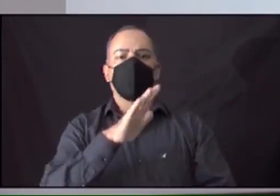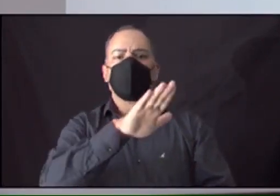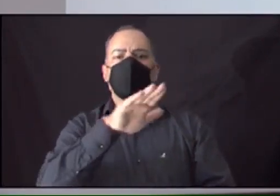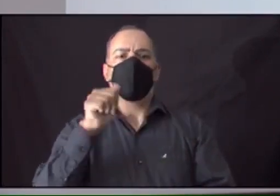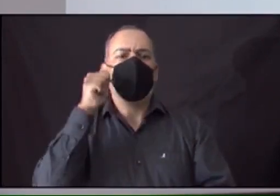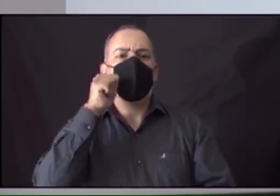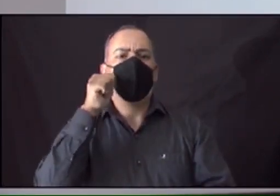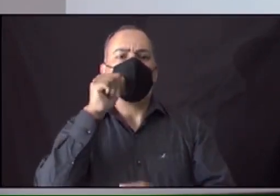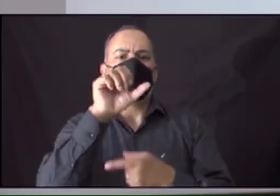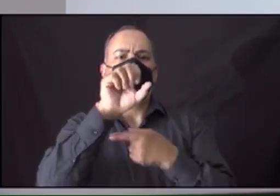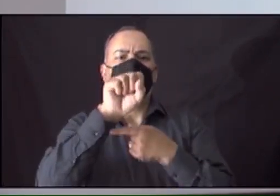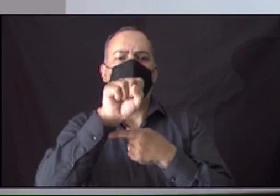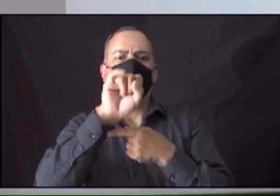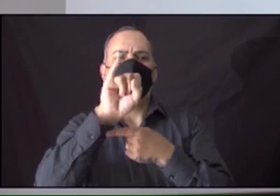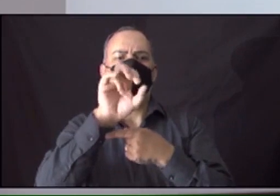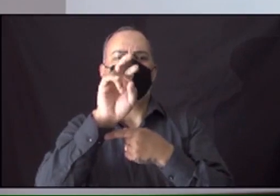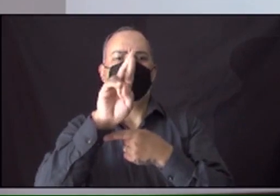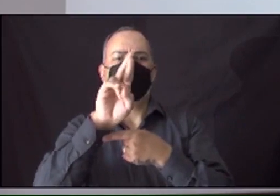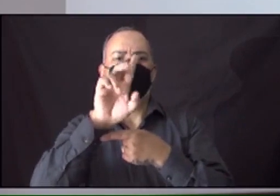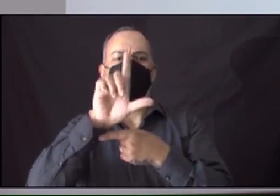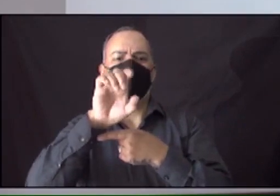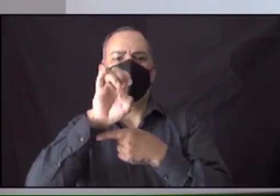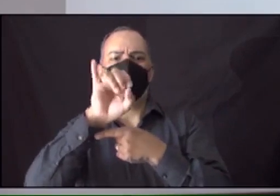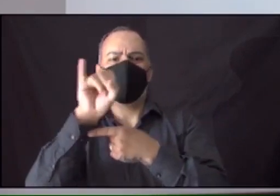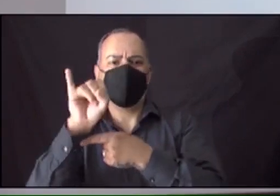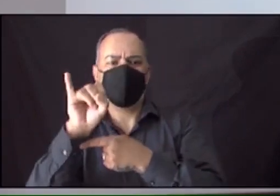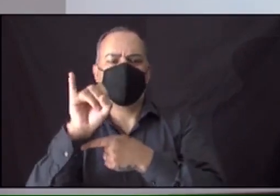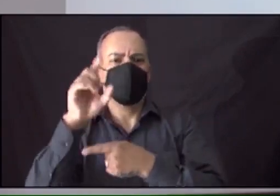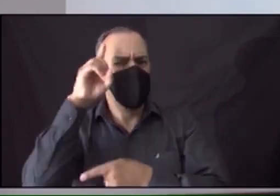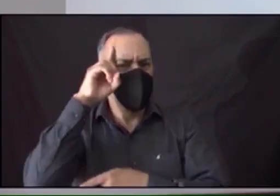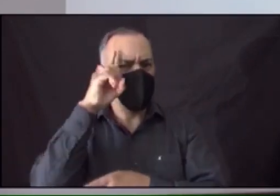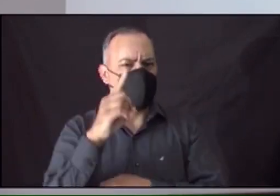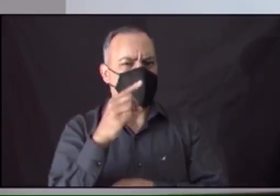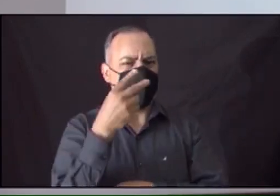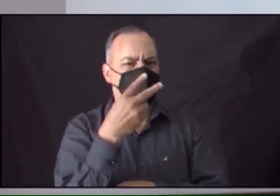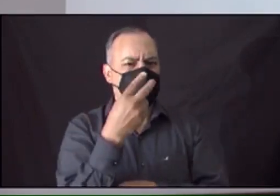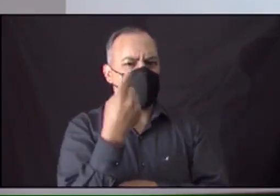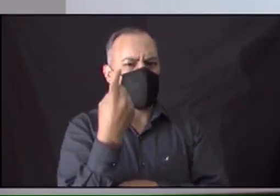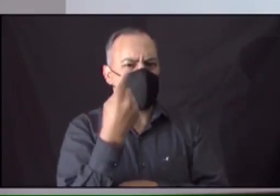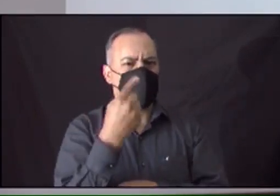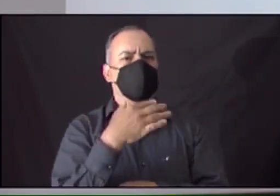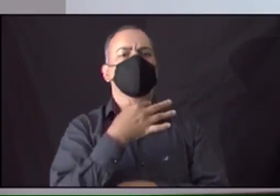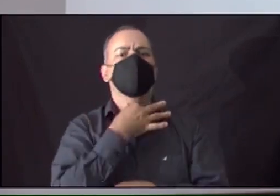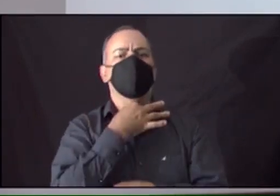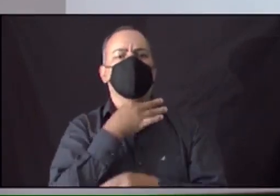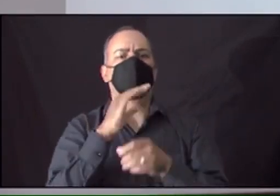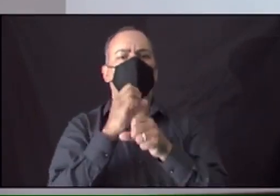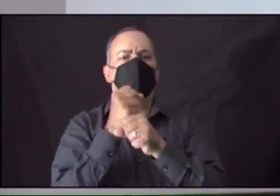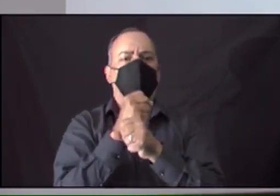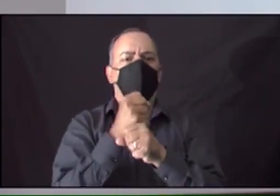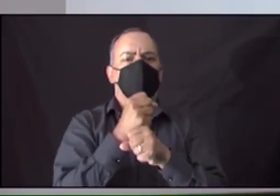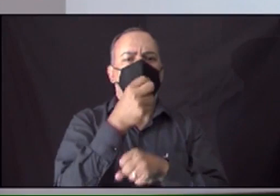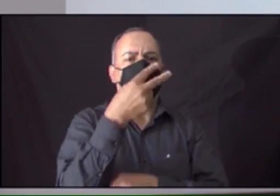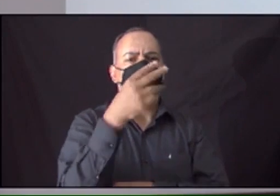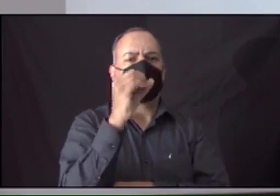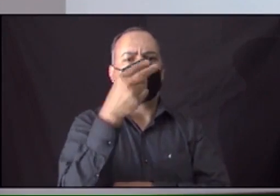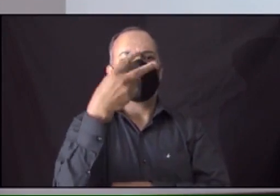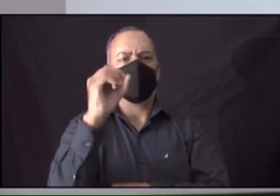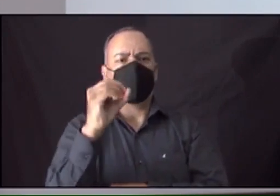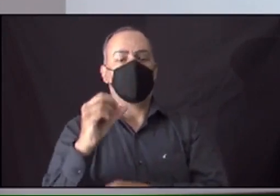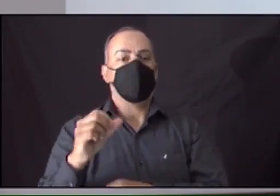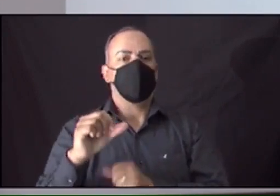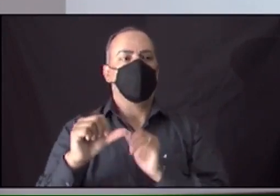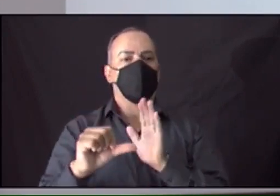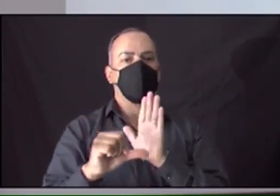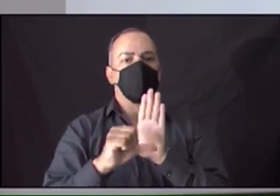aqui, porque no dia 21 de março de 2020 foi o primeiro